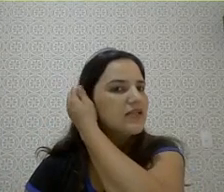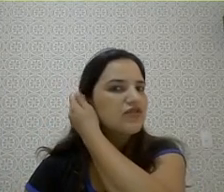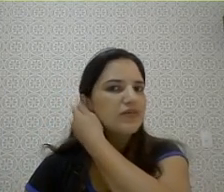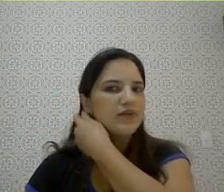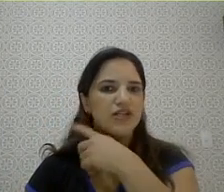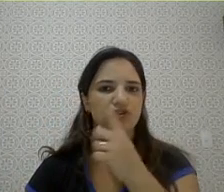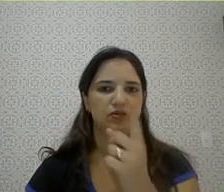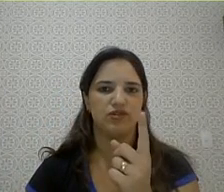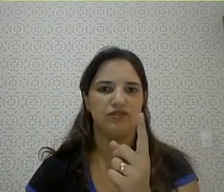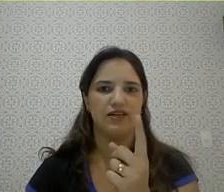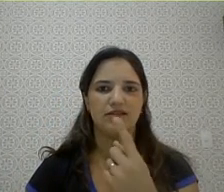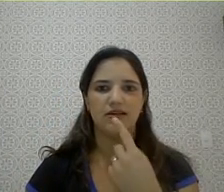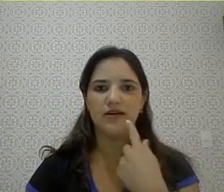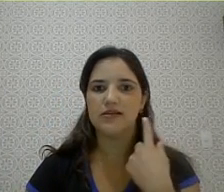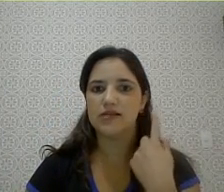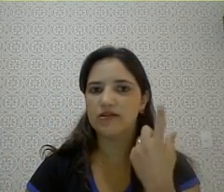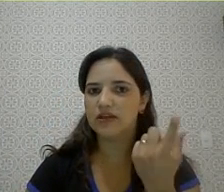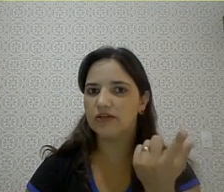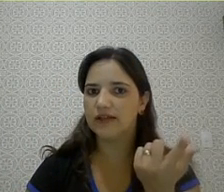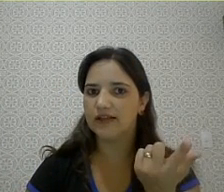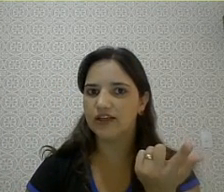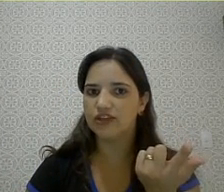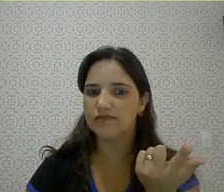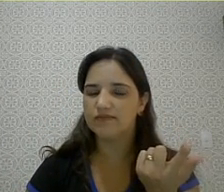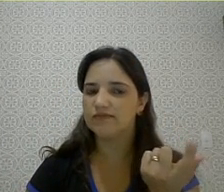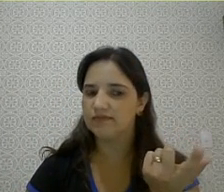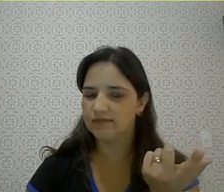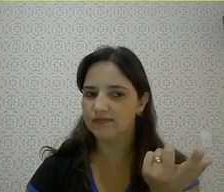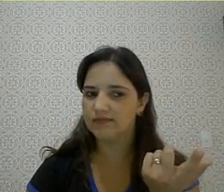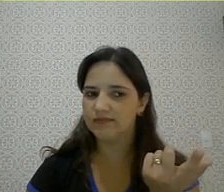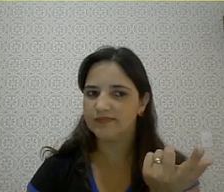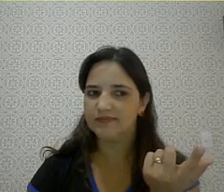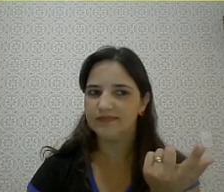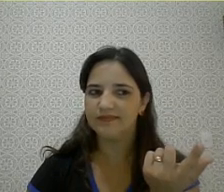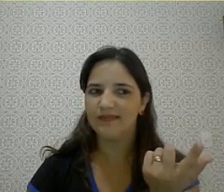comer tantas formigas de uma só vez, sendo que não tem dente?